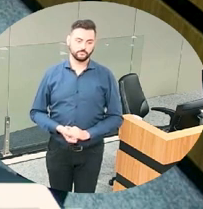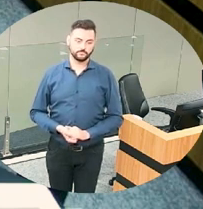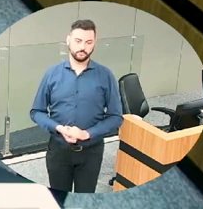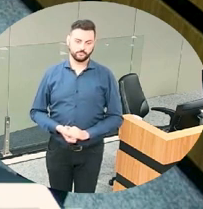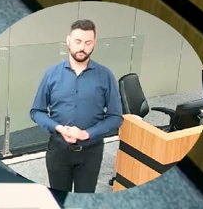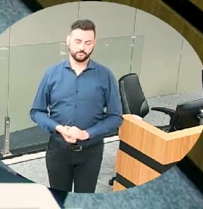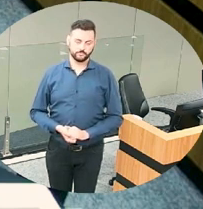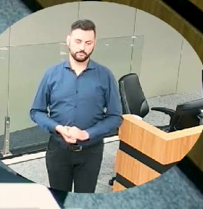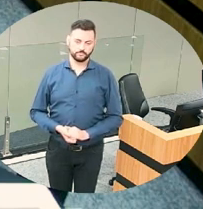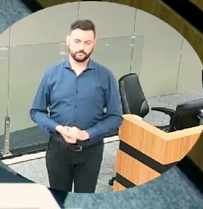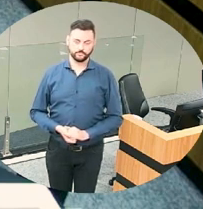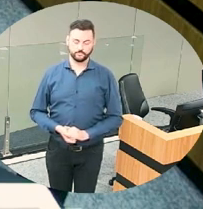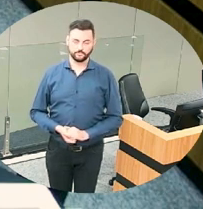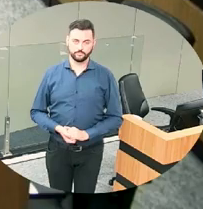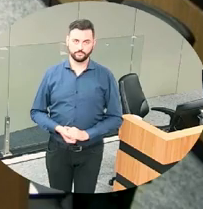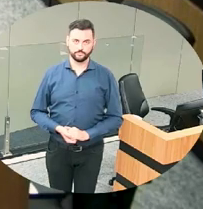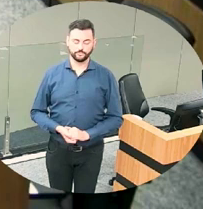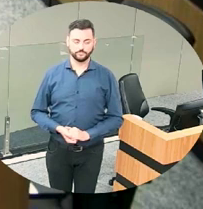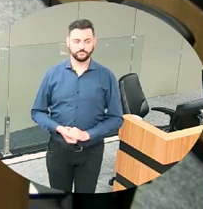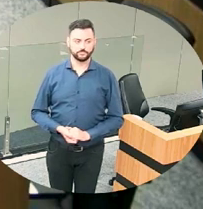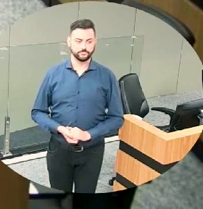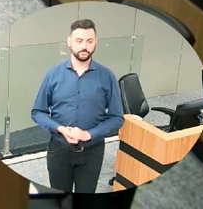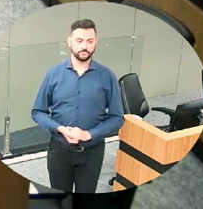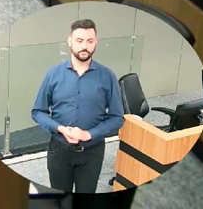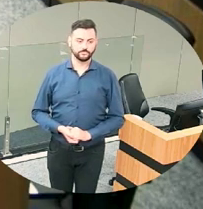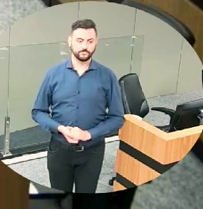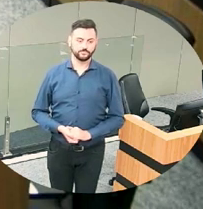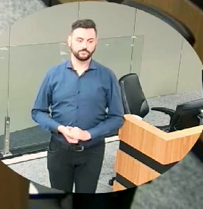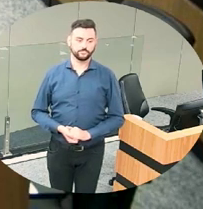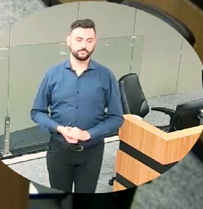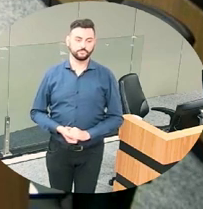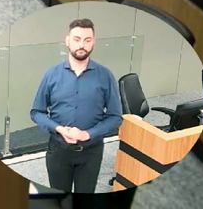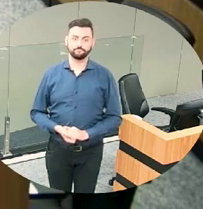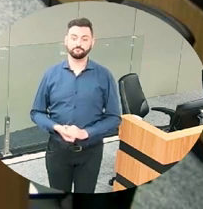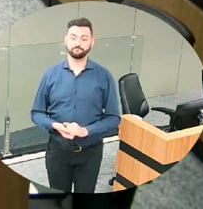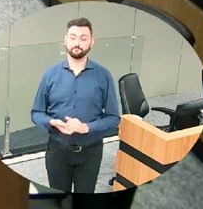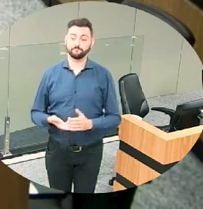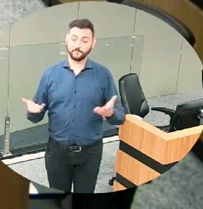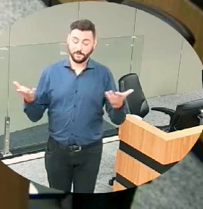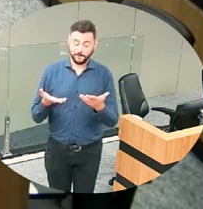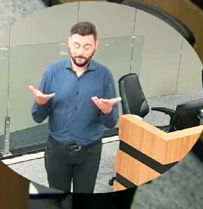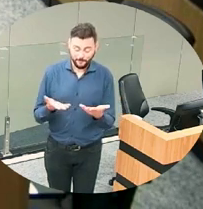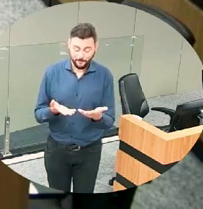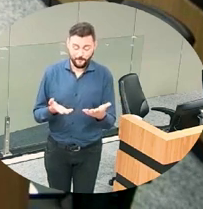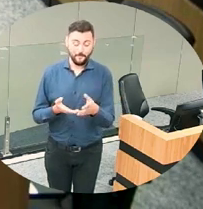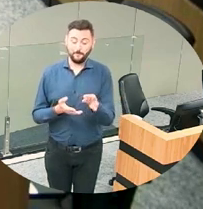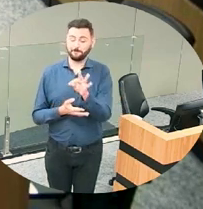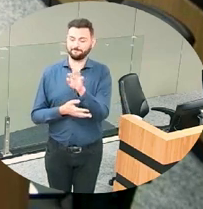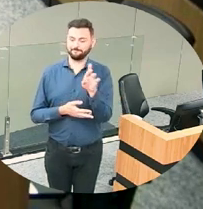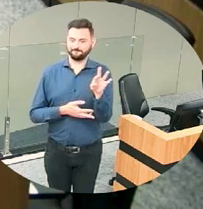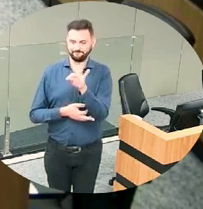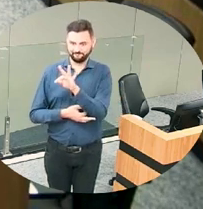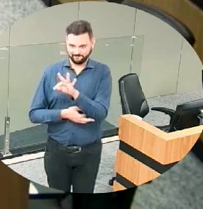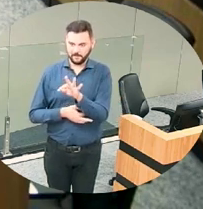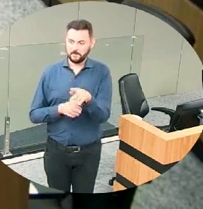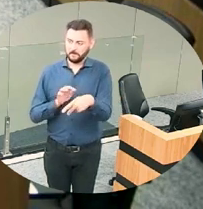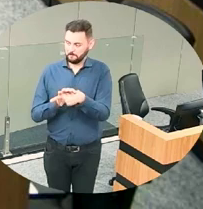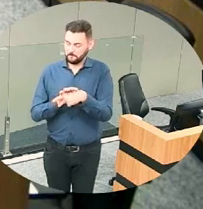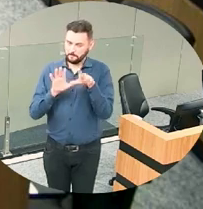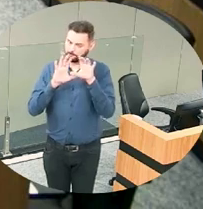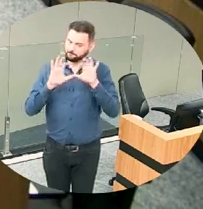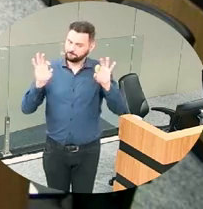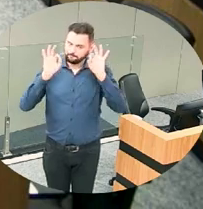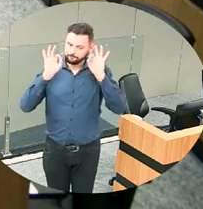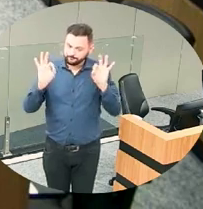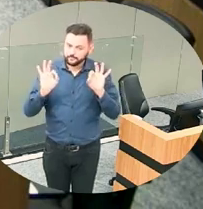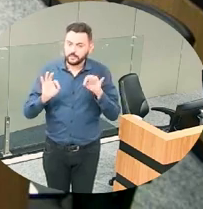não não não eu chamo isso o egrégio tribunal pleno reúne-se neste